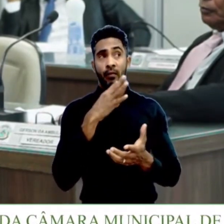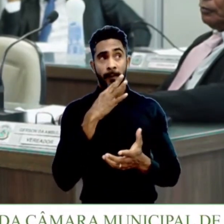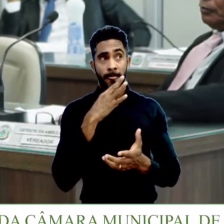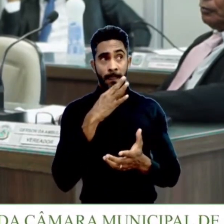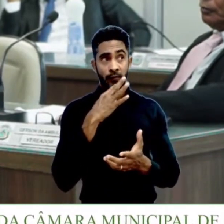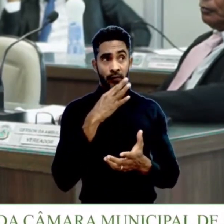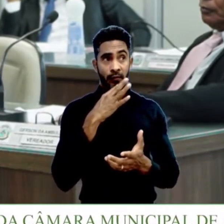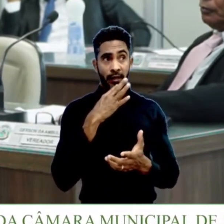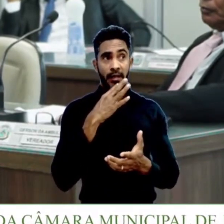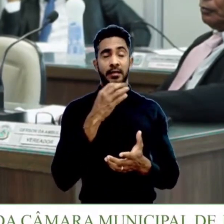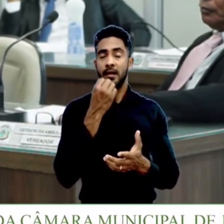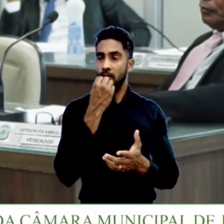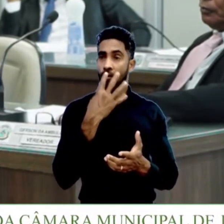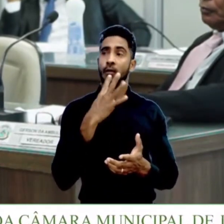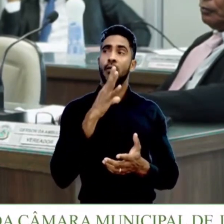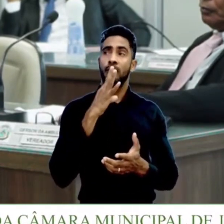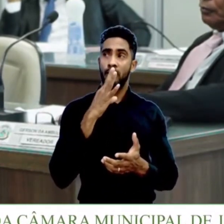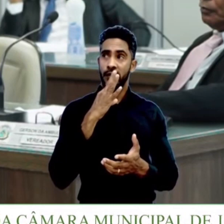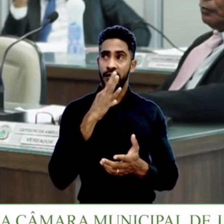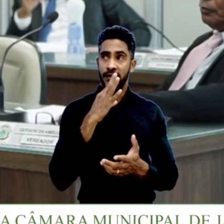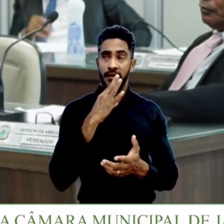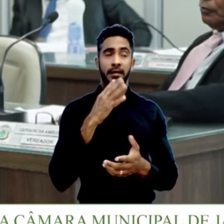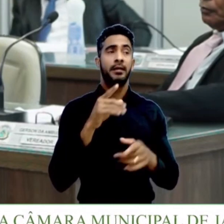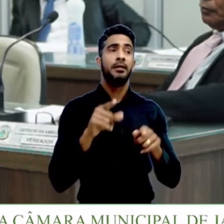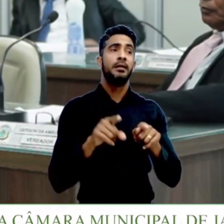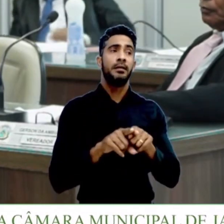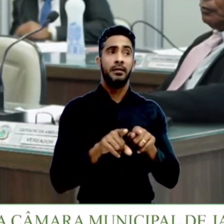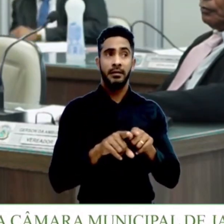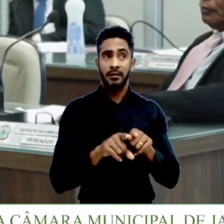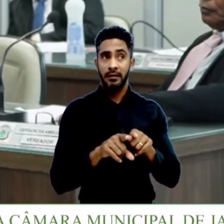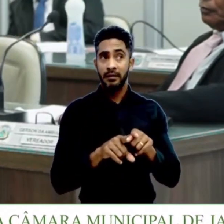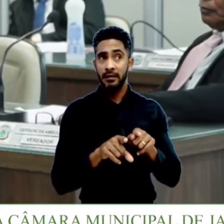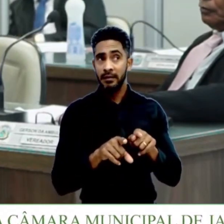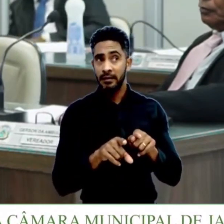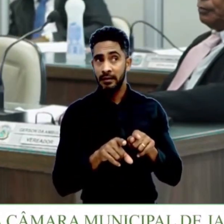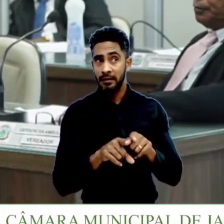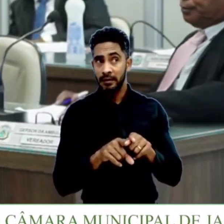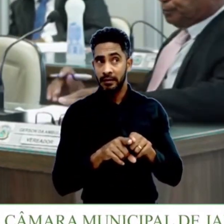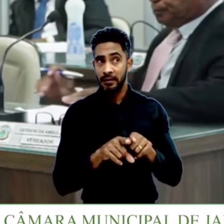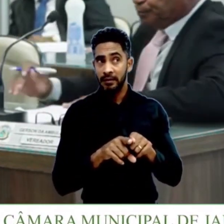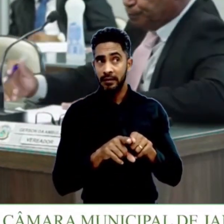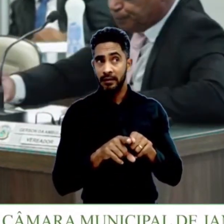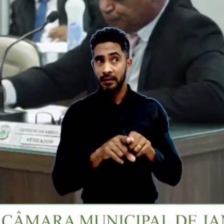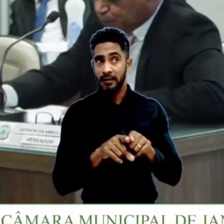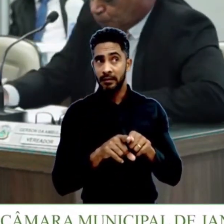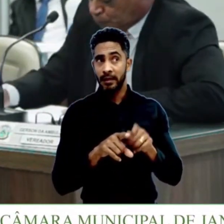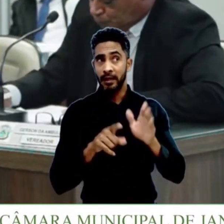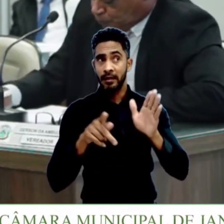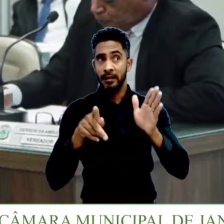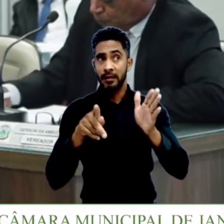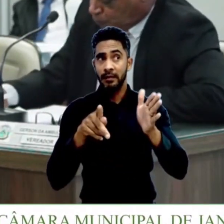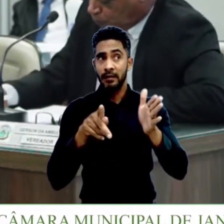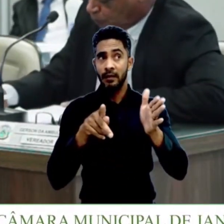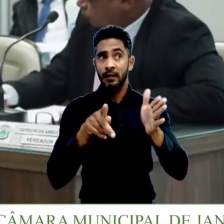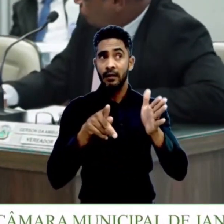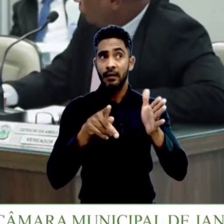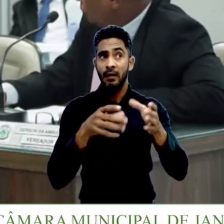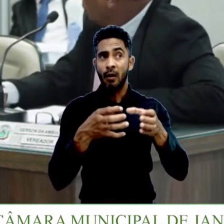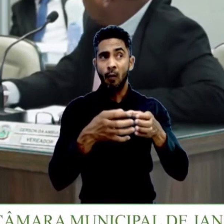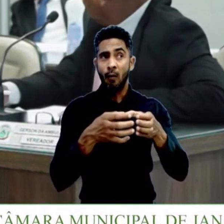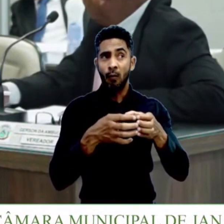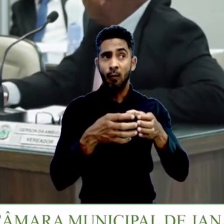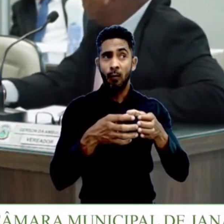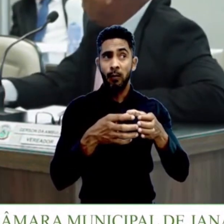conheça, é bom estar conhecendo que tem, né, esse órgão dentro do próprio, não sei nem se a palavra é órgão ou